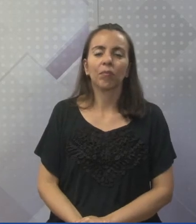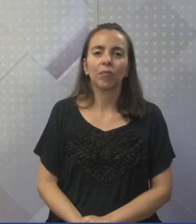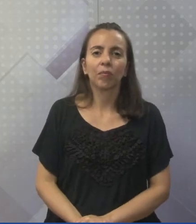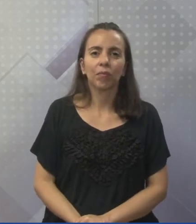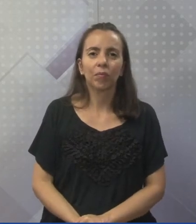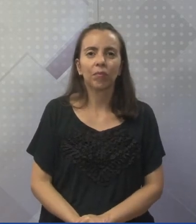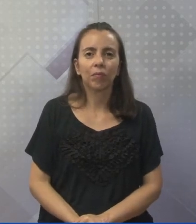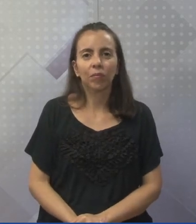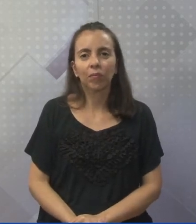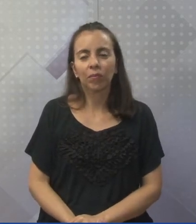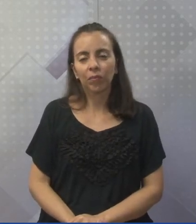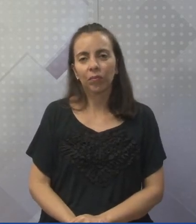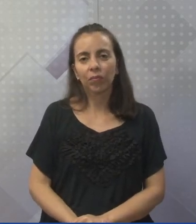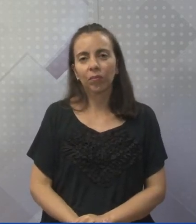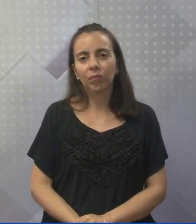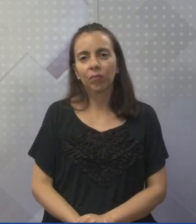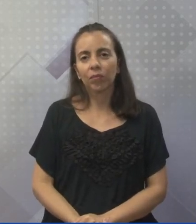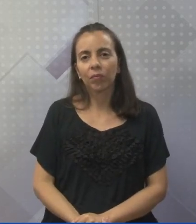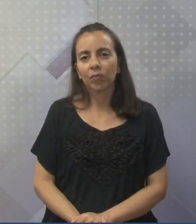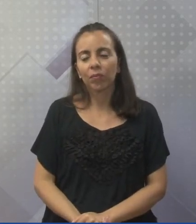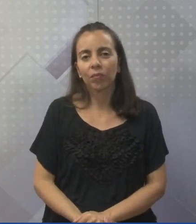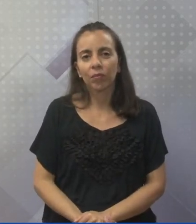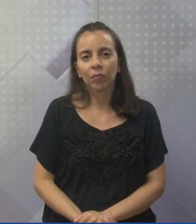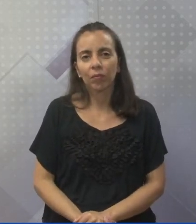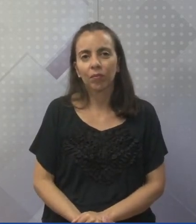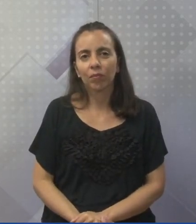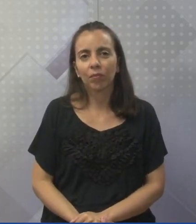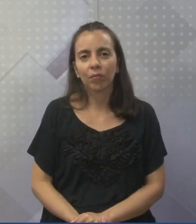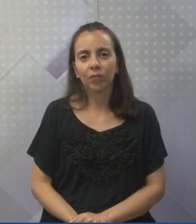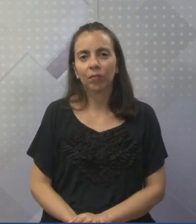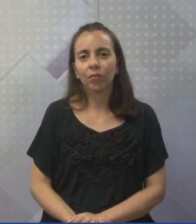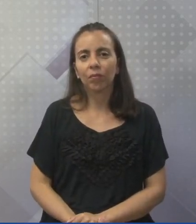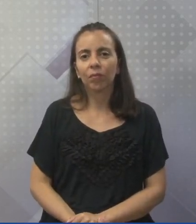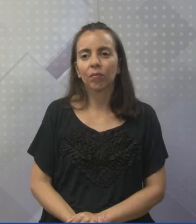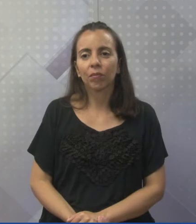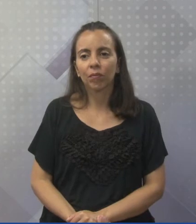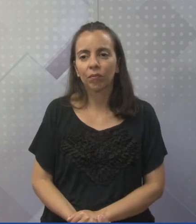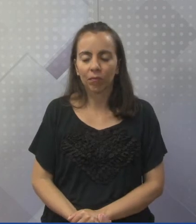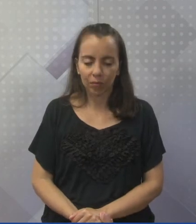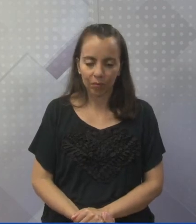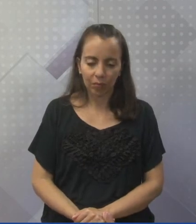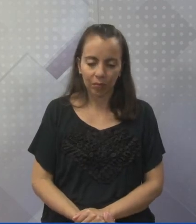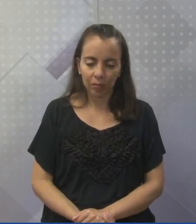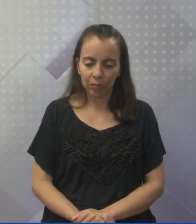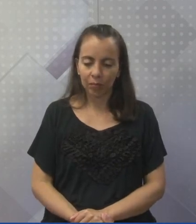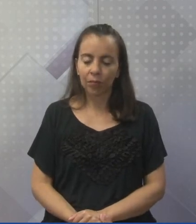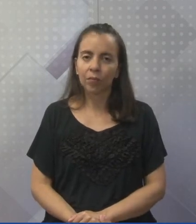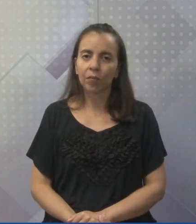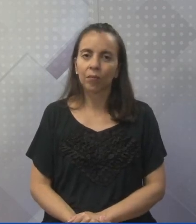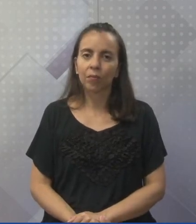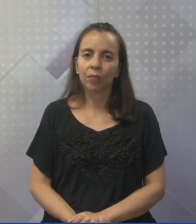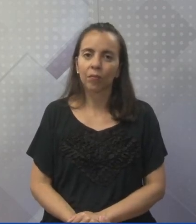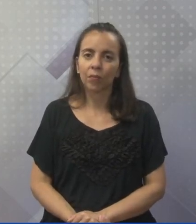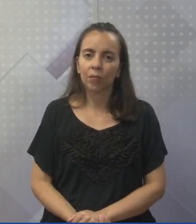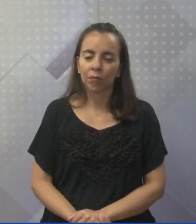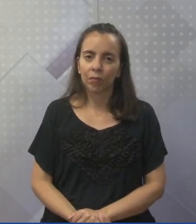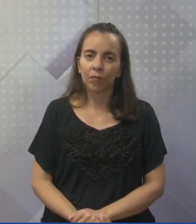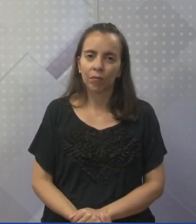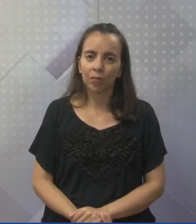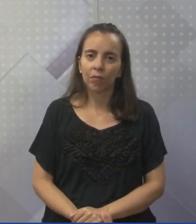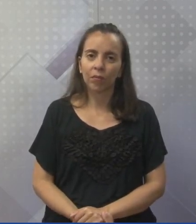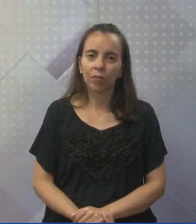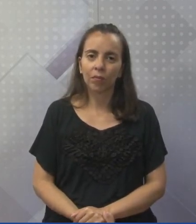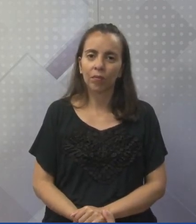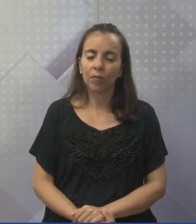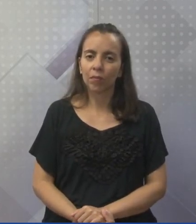had Sarah's cell phone number, she would call her fastly. Vocês sabem, né, que Michael Scofield